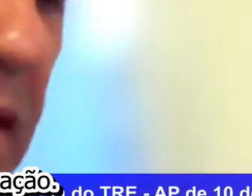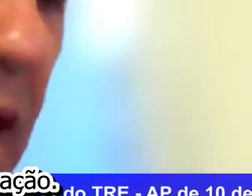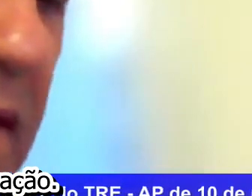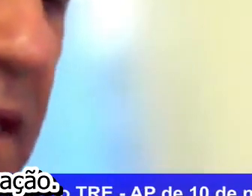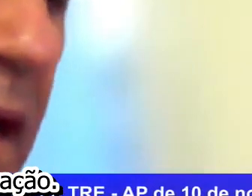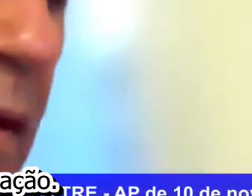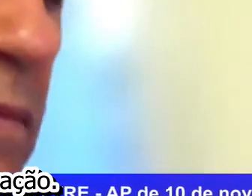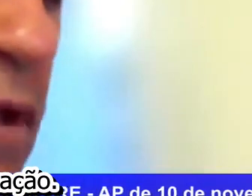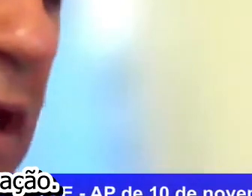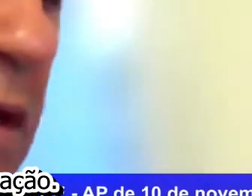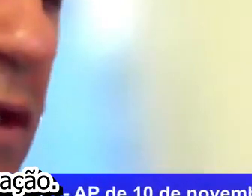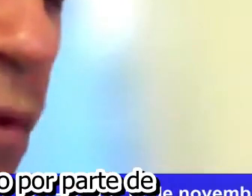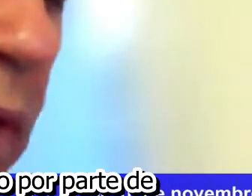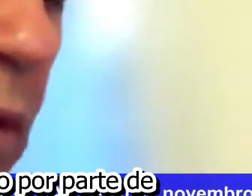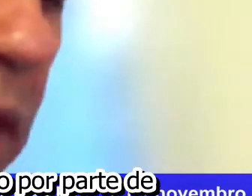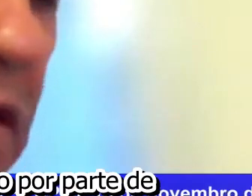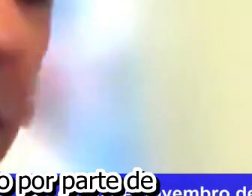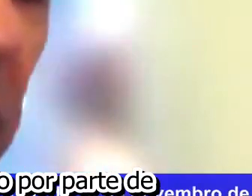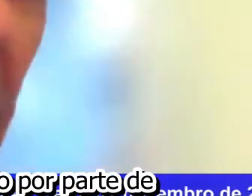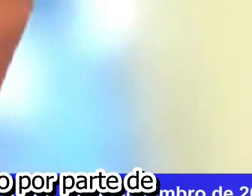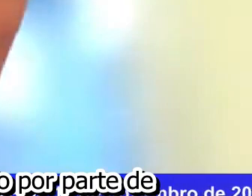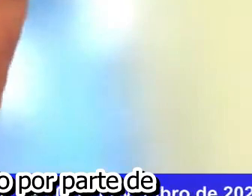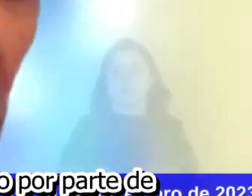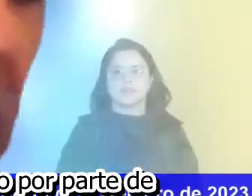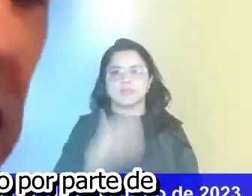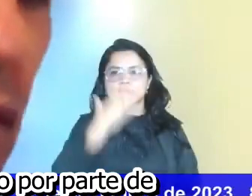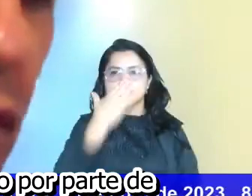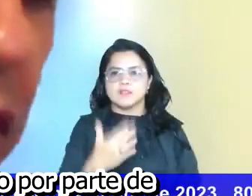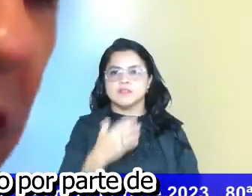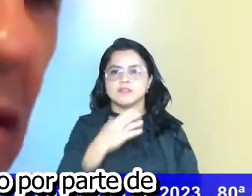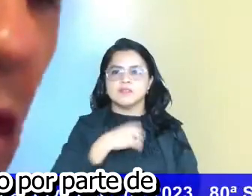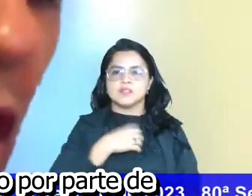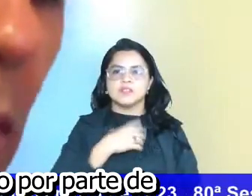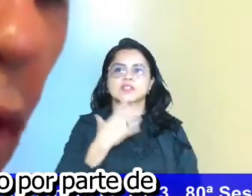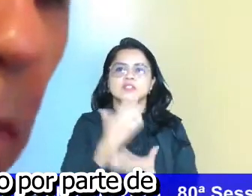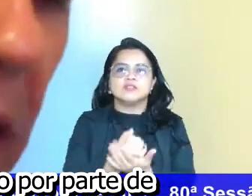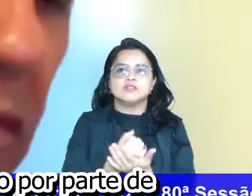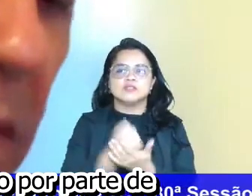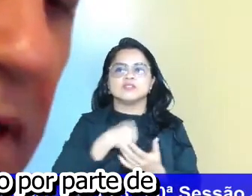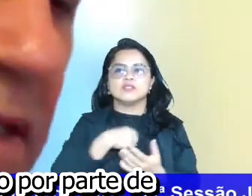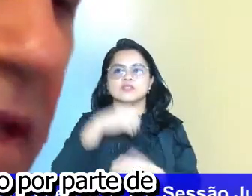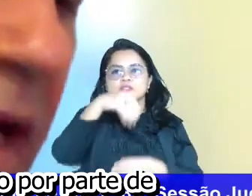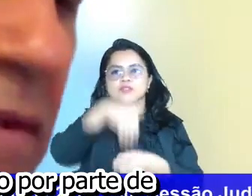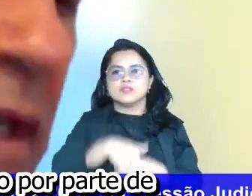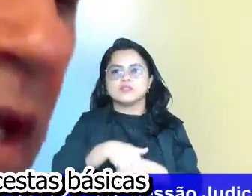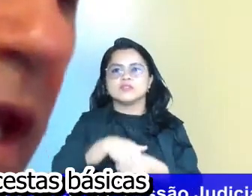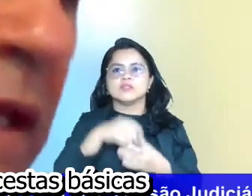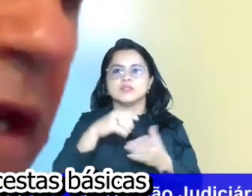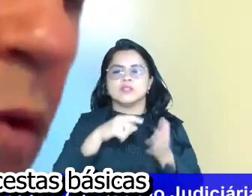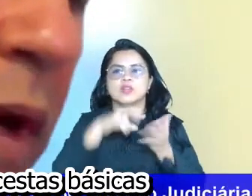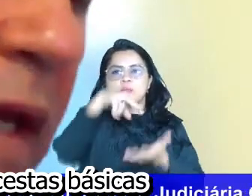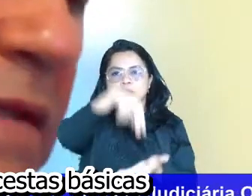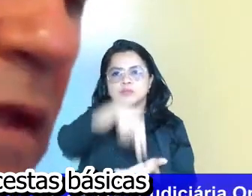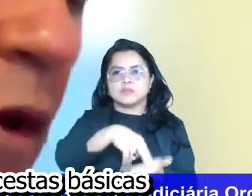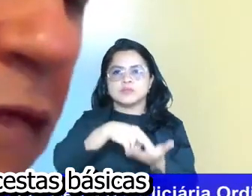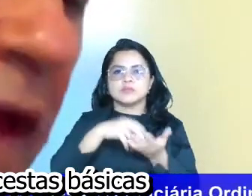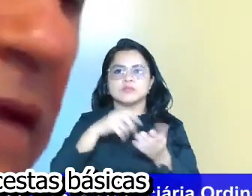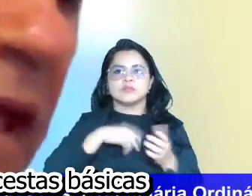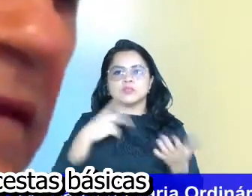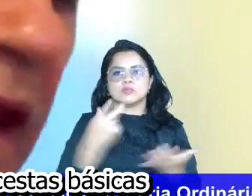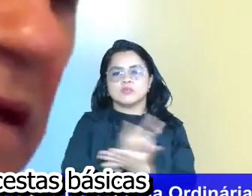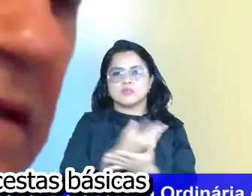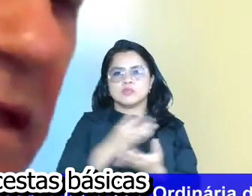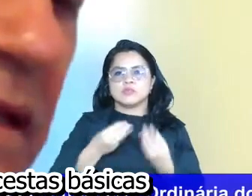da representação diante do reconhecimento da captação ilícita de sufrágio por parte dos representados, em decorrência